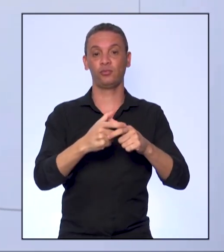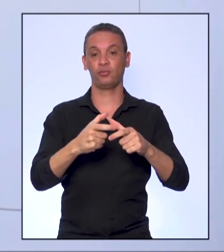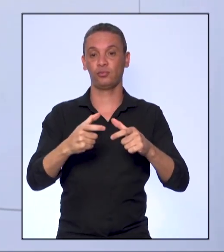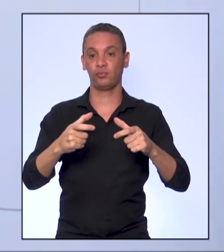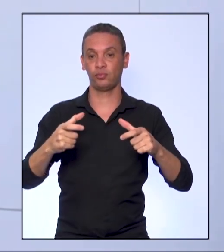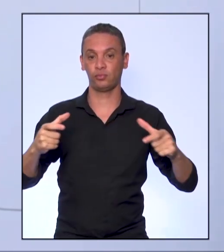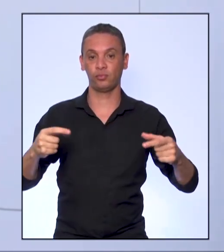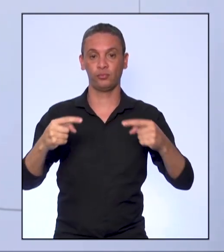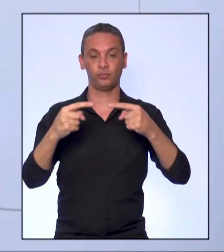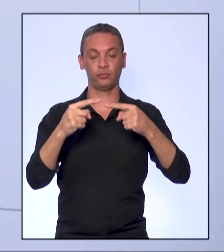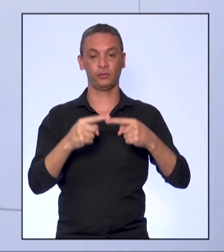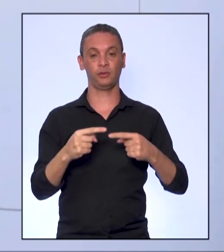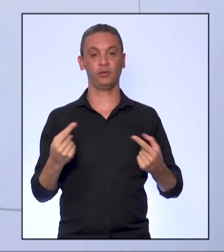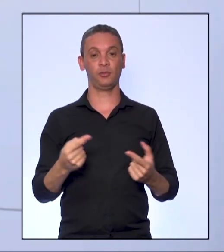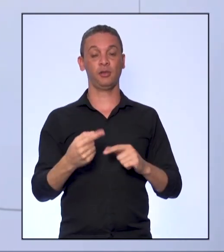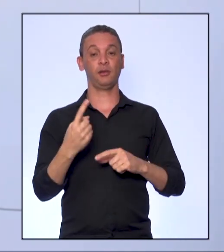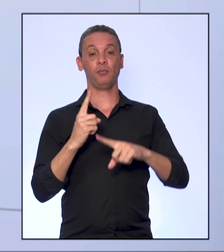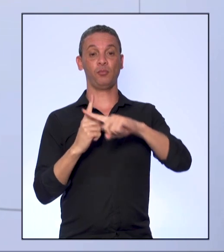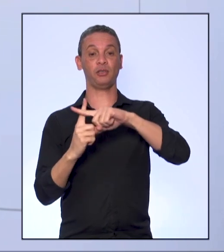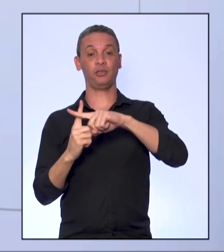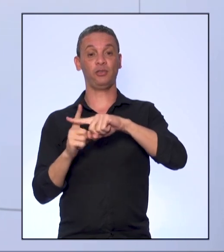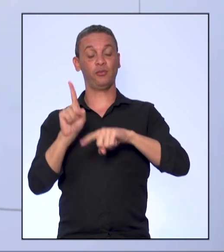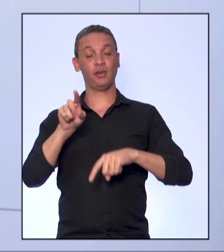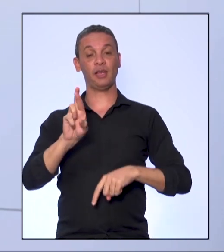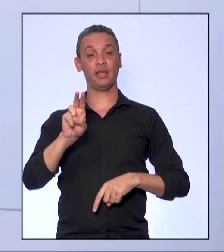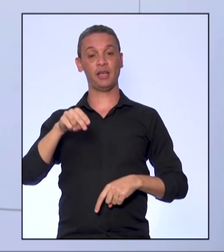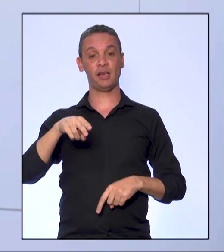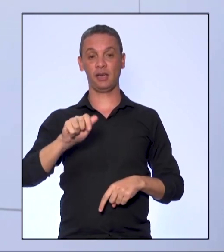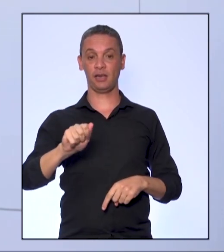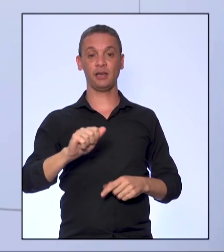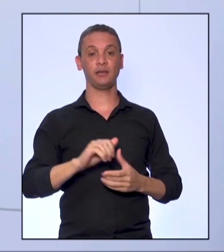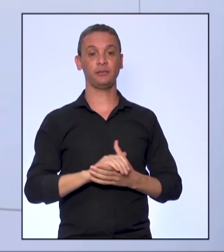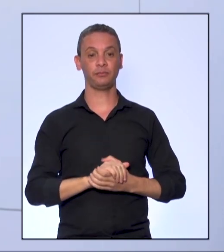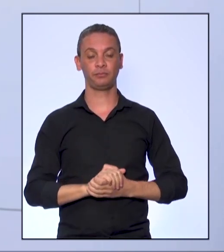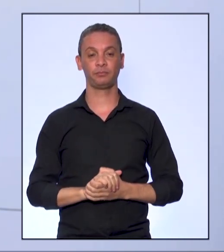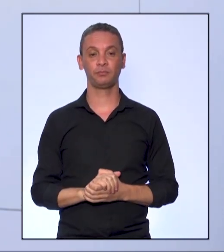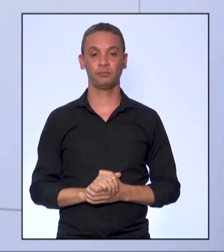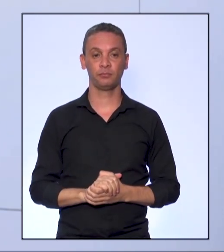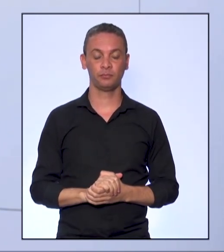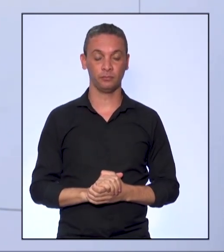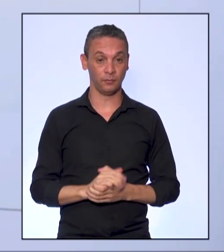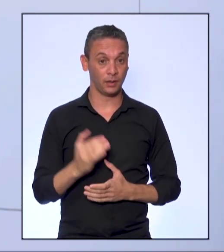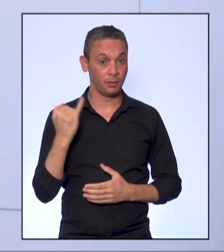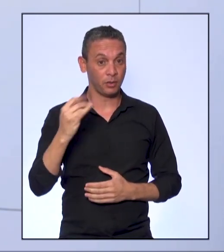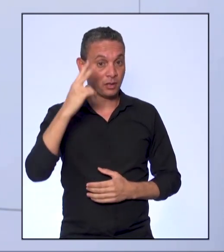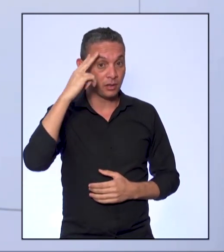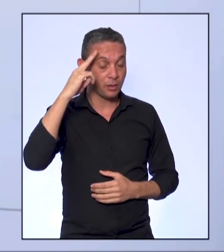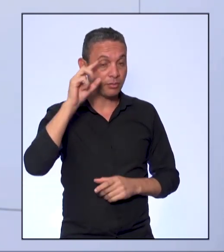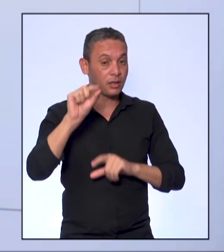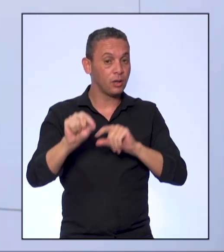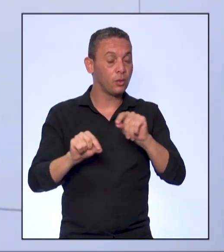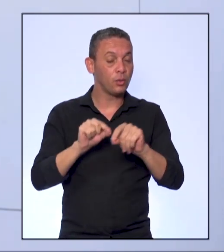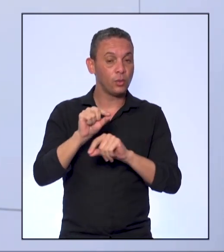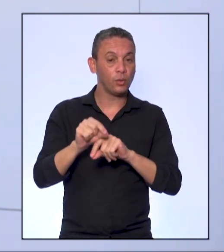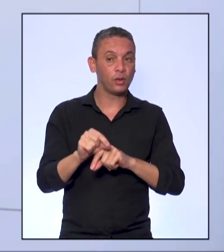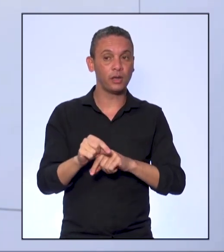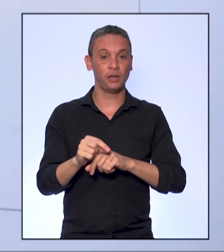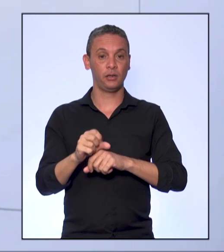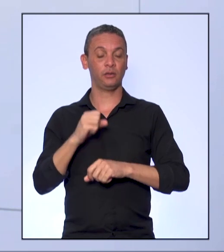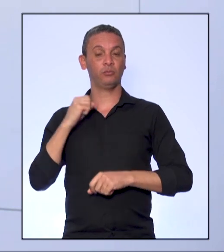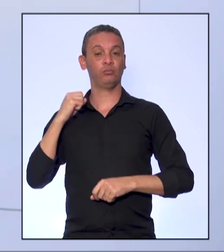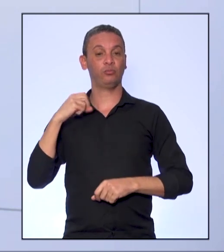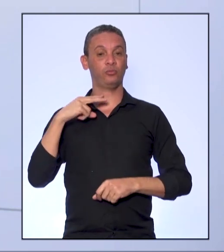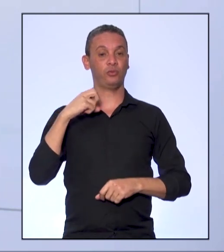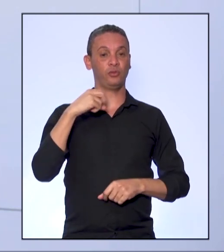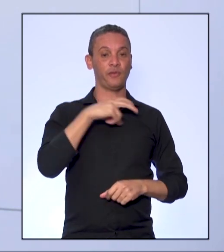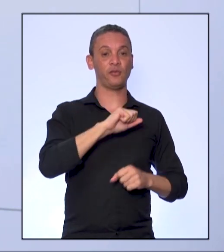RNA de cadeia positiva, é um RNA positivo, tá? RNA positivo. Mas lembra, galera, ele também, esse vírus aqui, ele